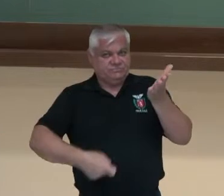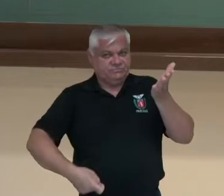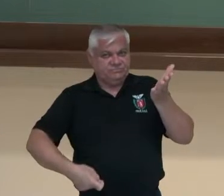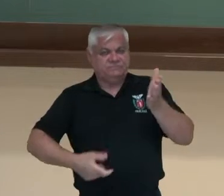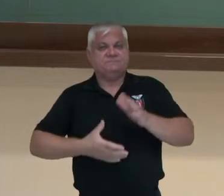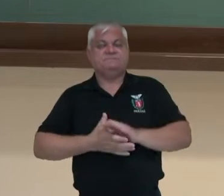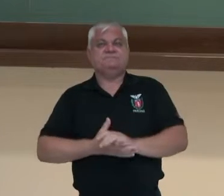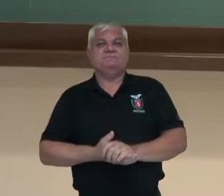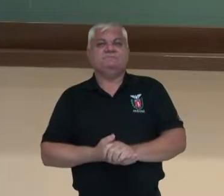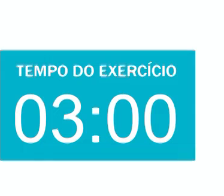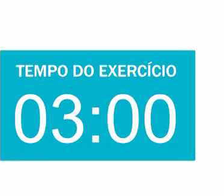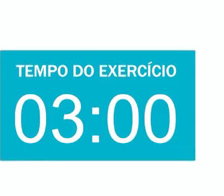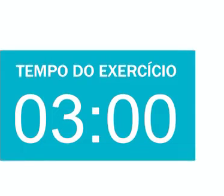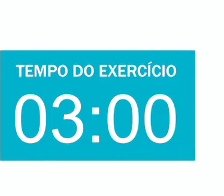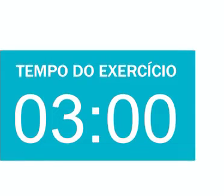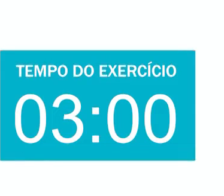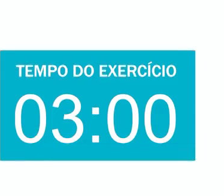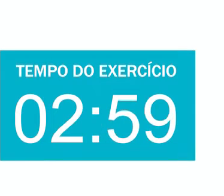questões?